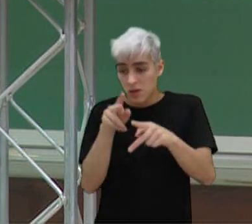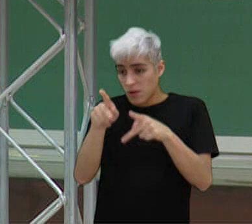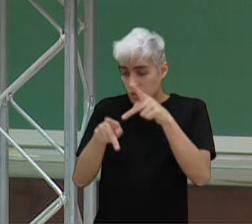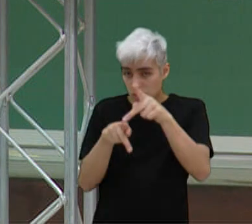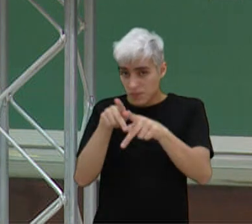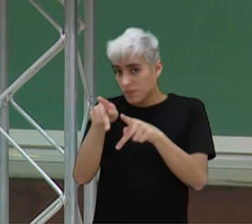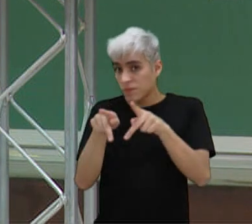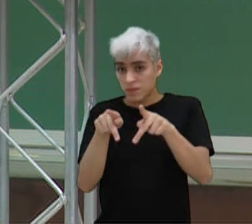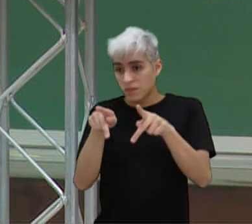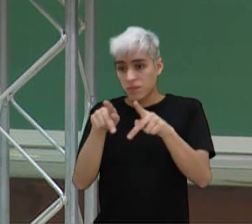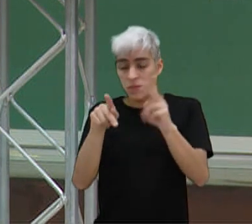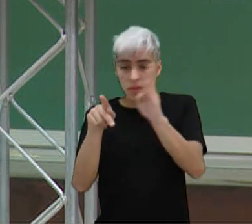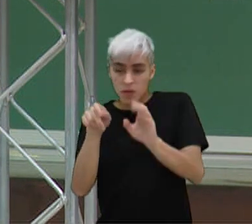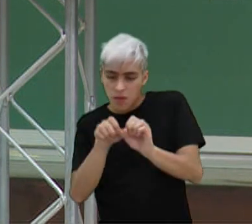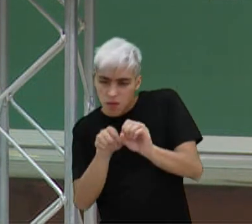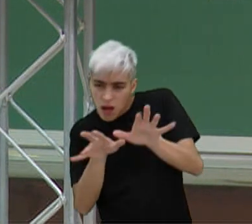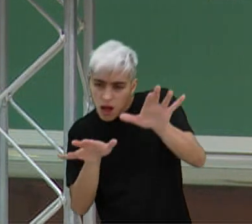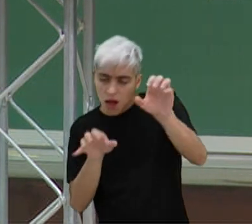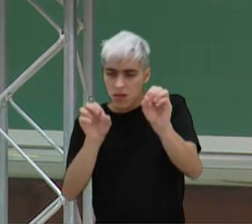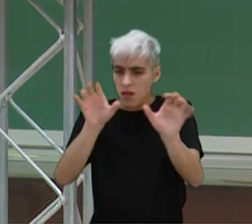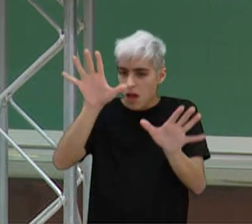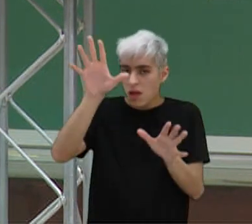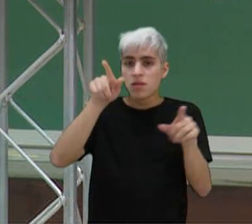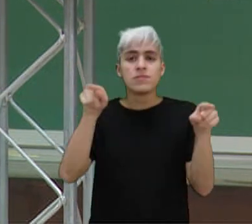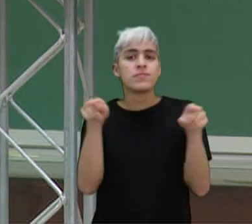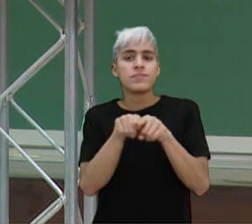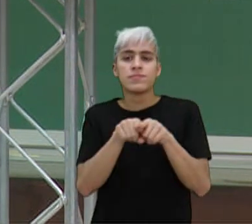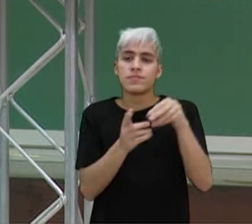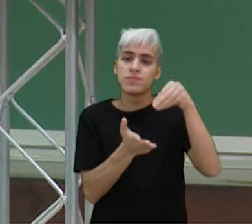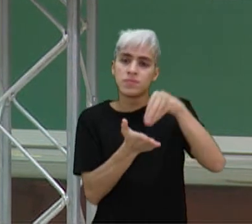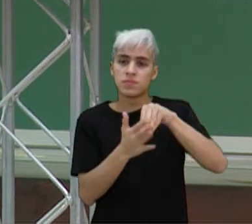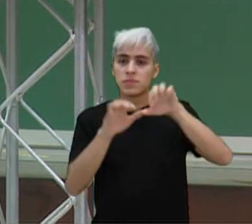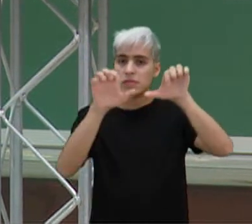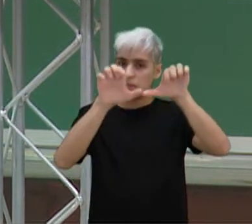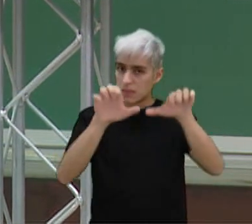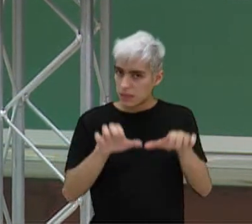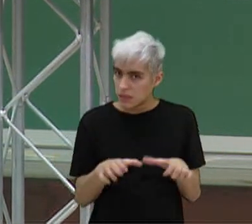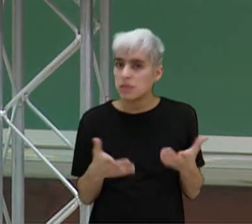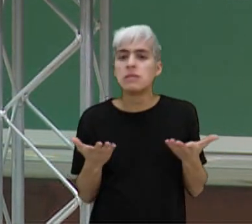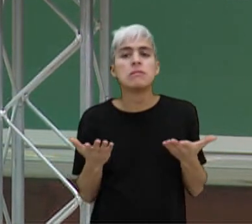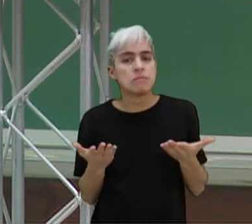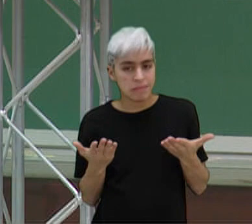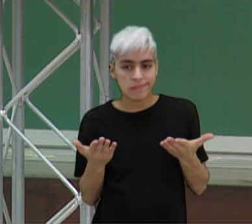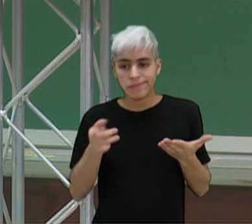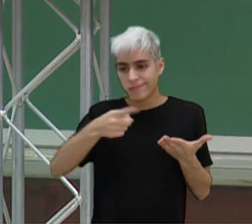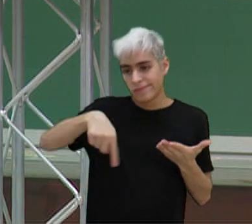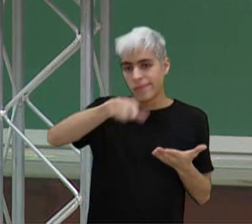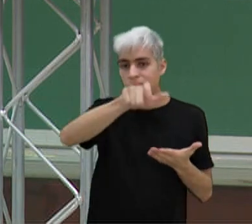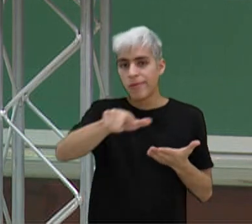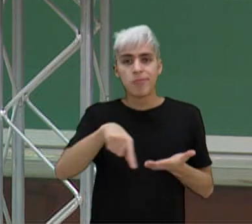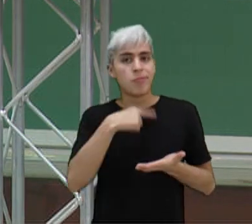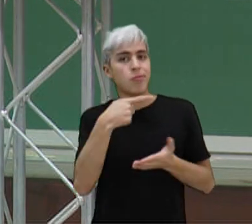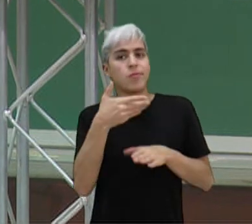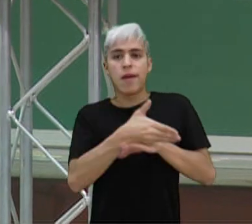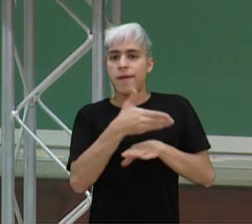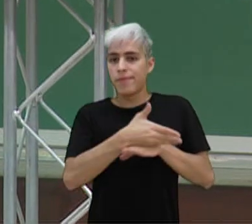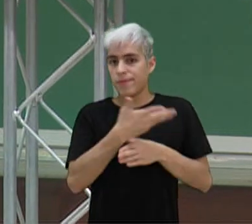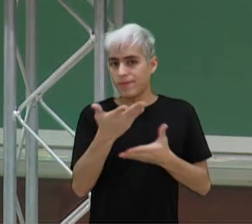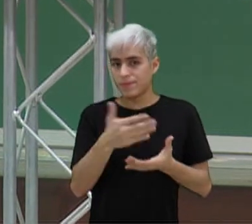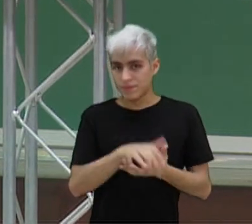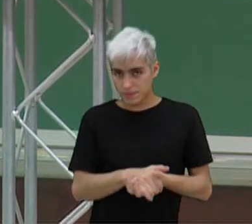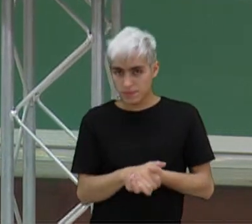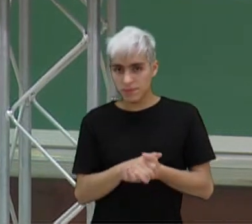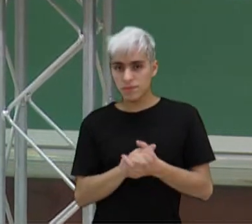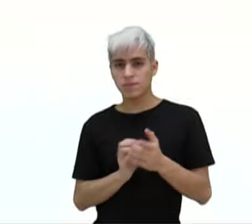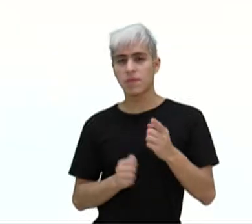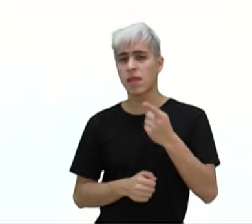população no Brasil e também a questão da infraestrutura que chega até a essas pessoas, certo? E aí nós